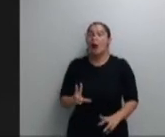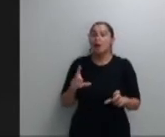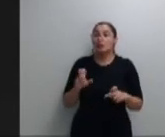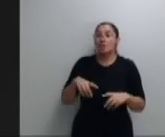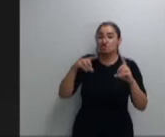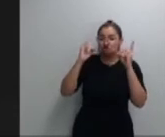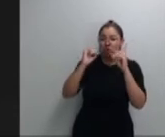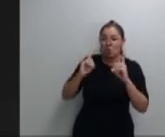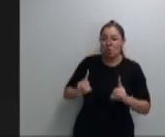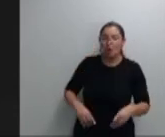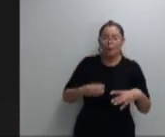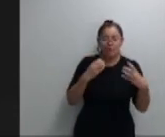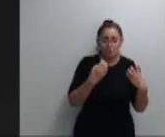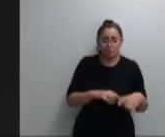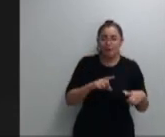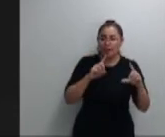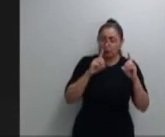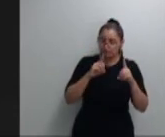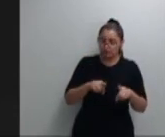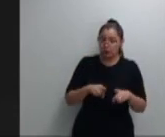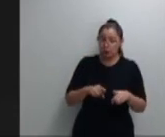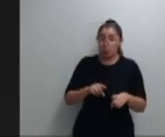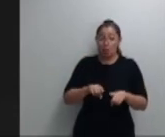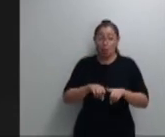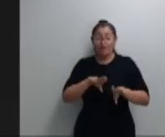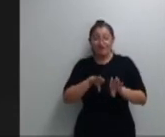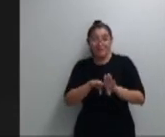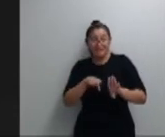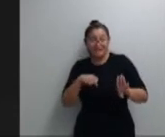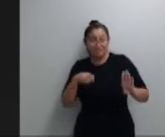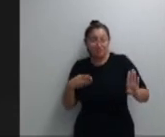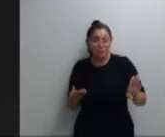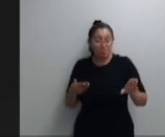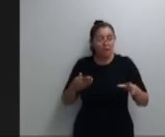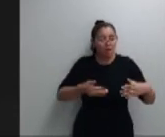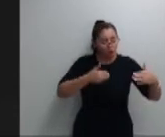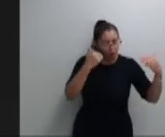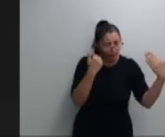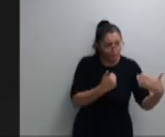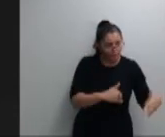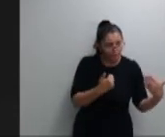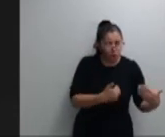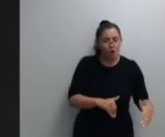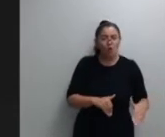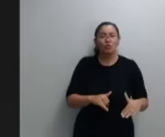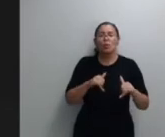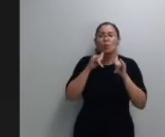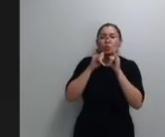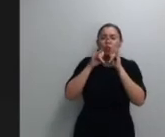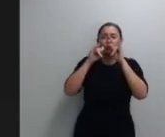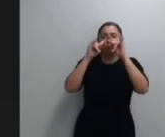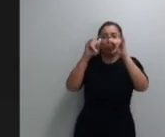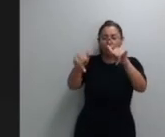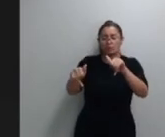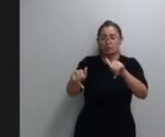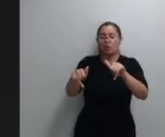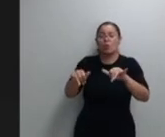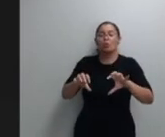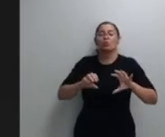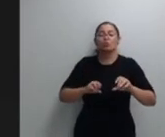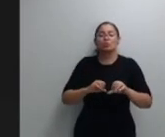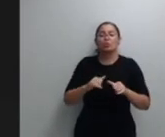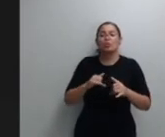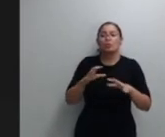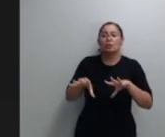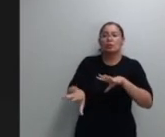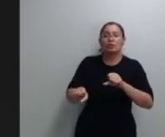prevalece é esta, uma vez aberta a fase da prova e com divulgação dos títulos e pontuação, não